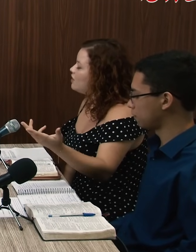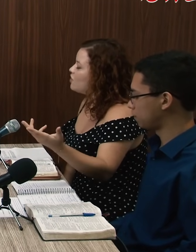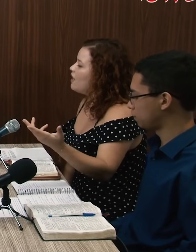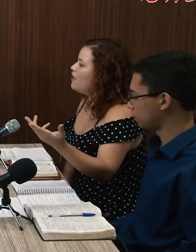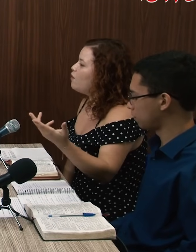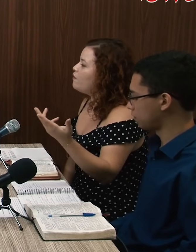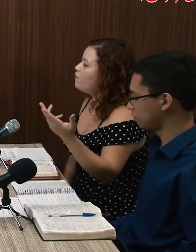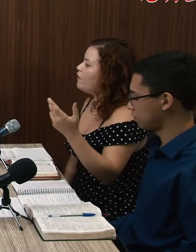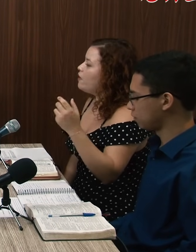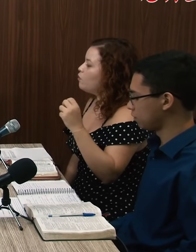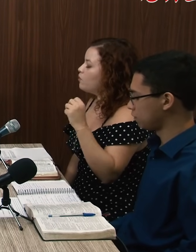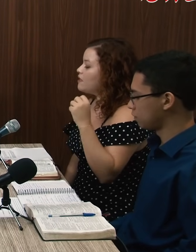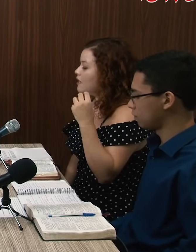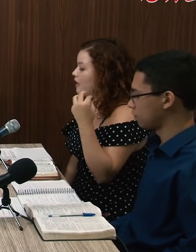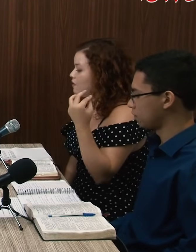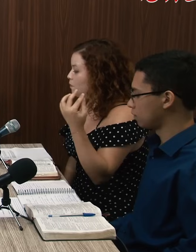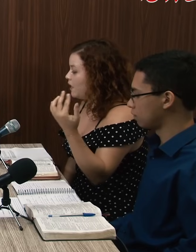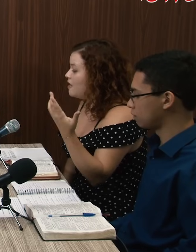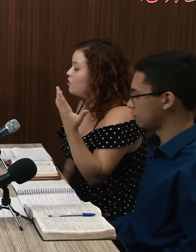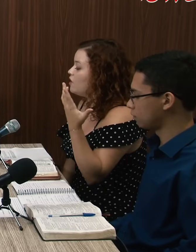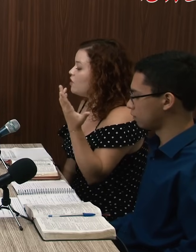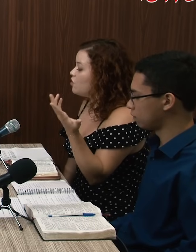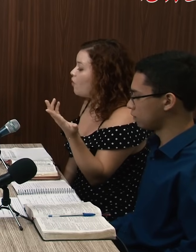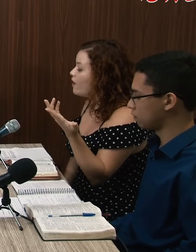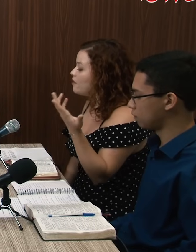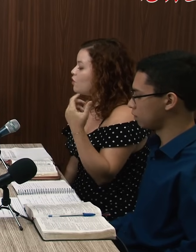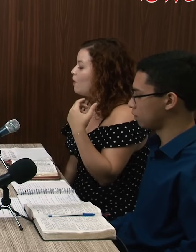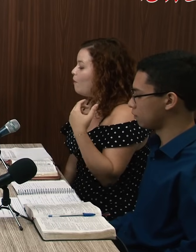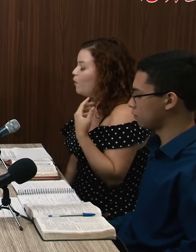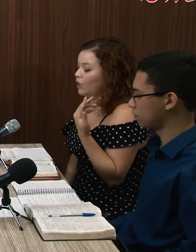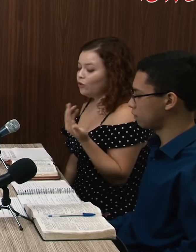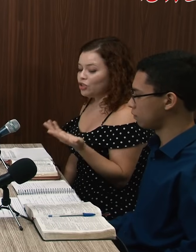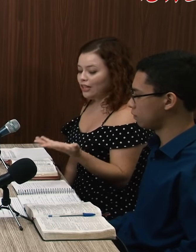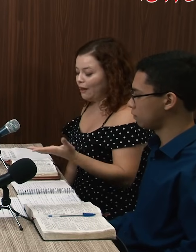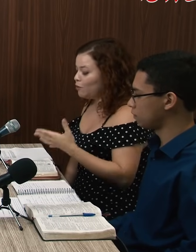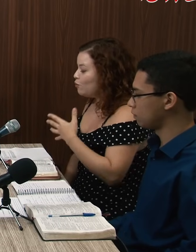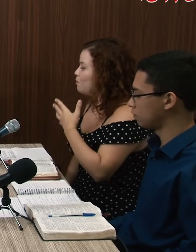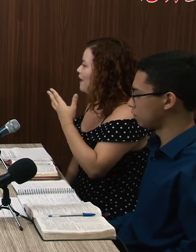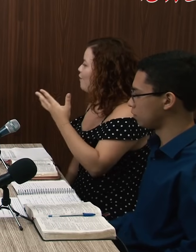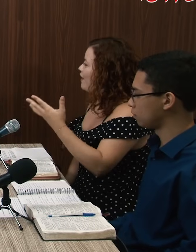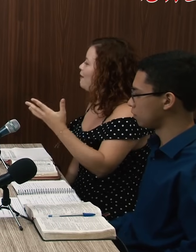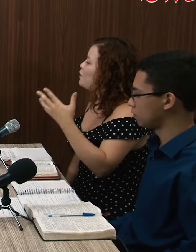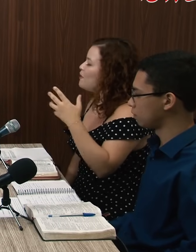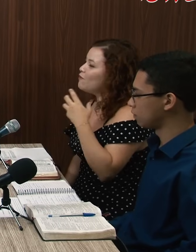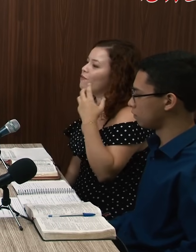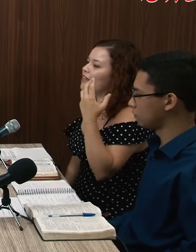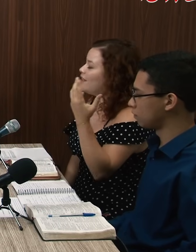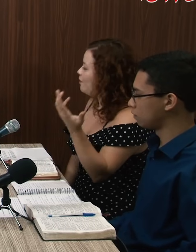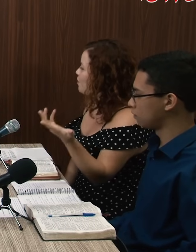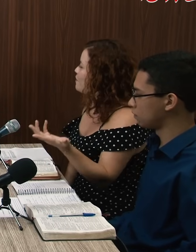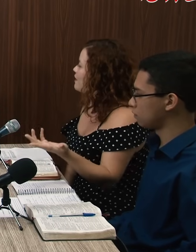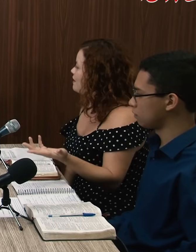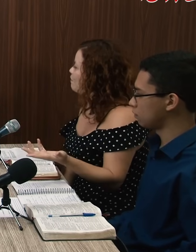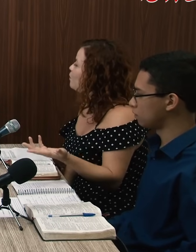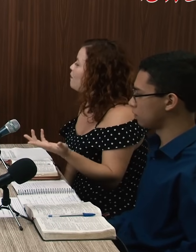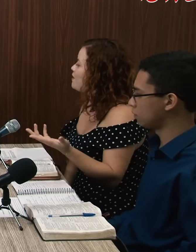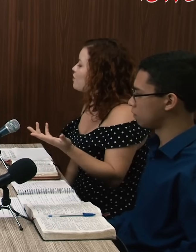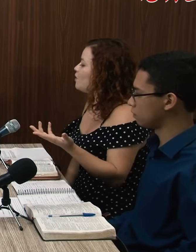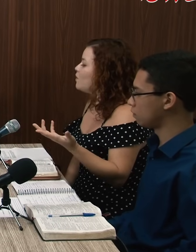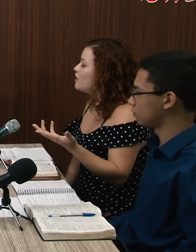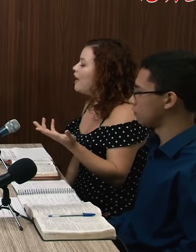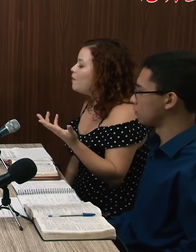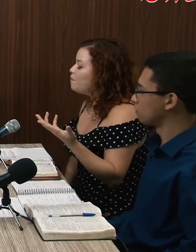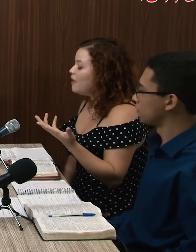né, que Israel viveu, todas aquelas experiências grandiosas, porque nós lemos, nos maravilhamos, mas viver aquilo com certeza é muito